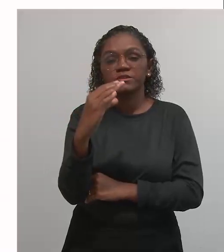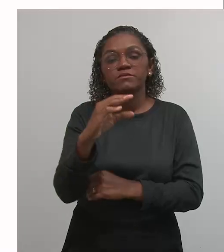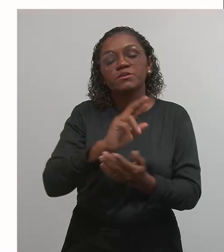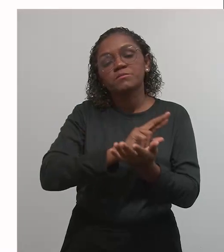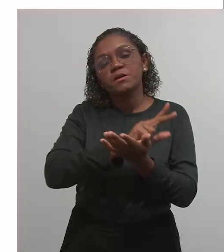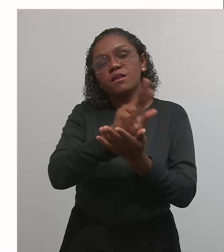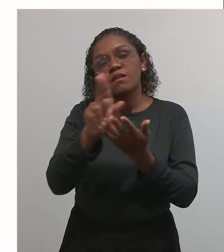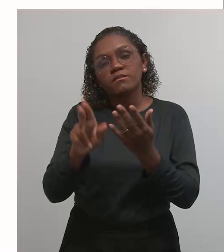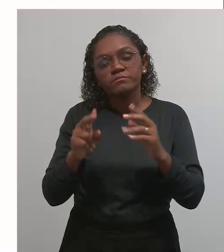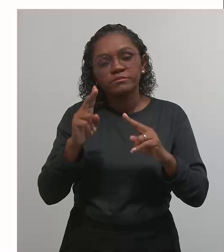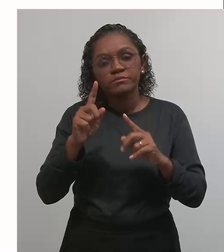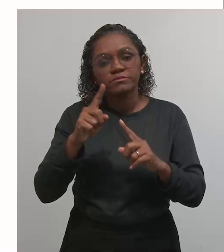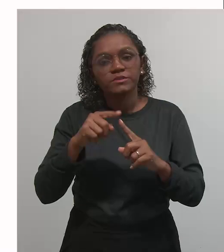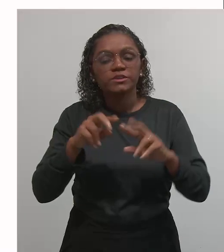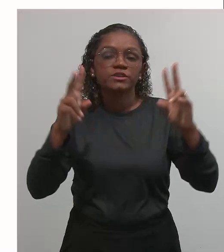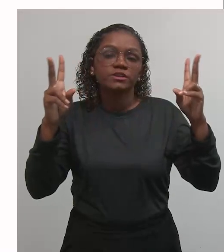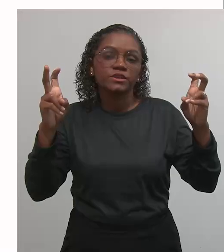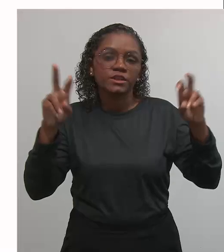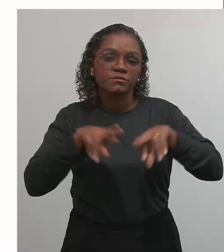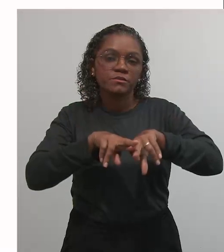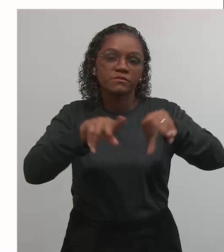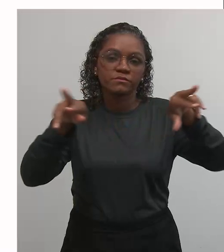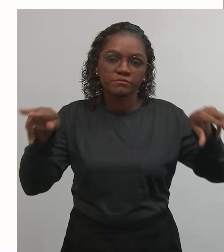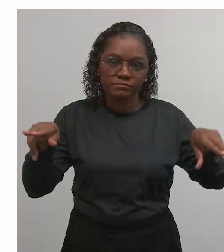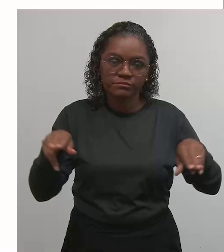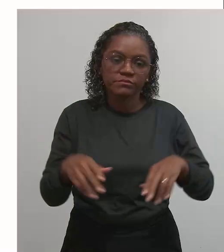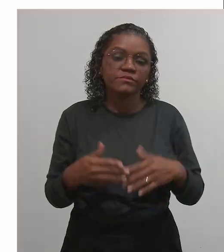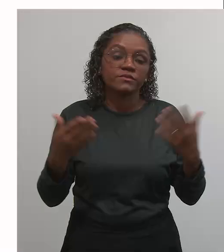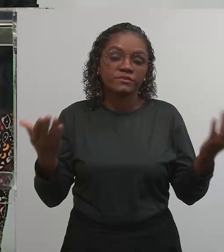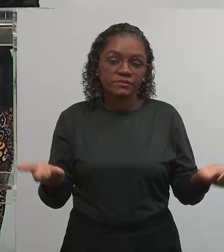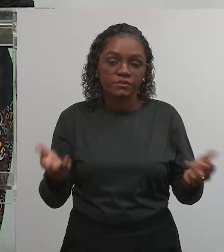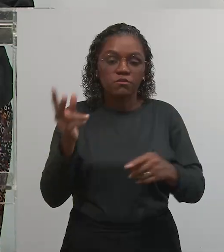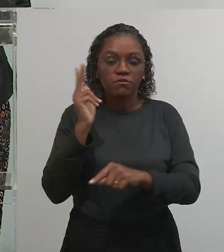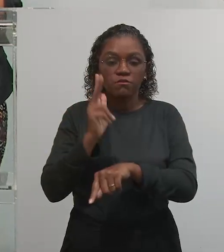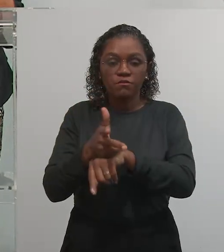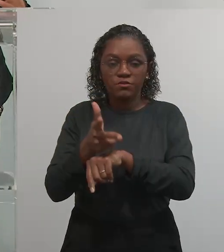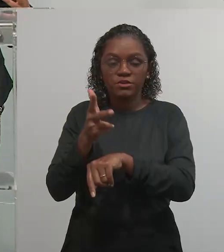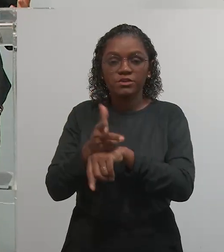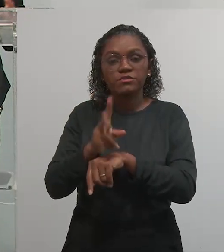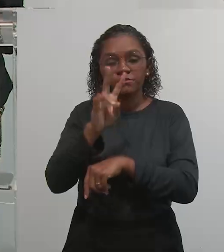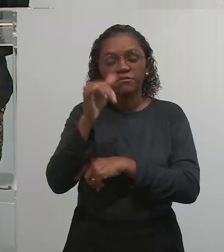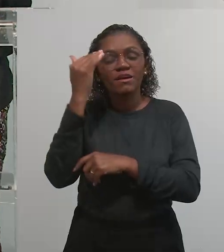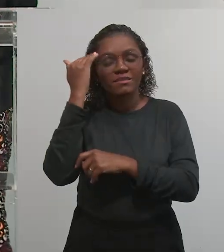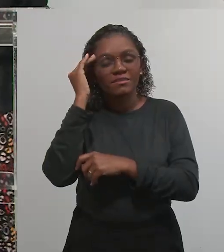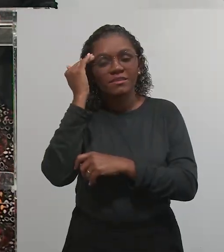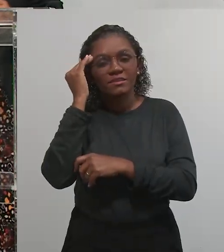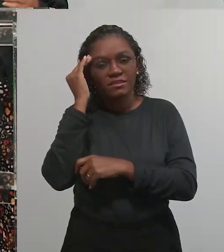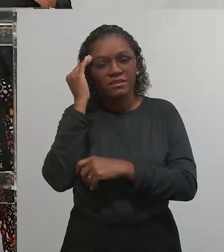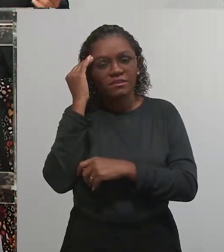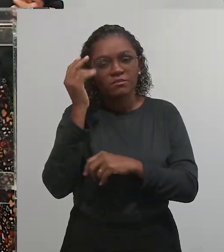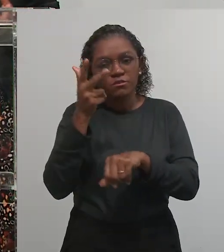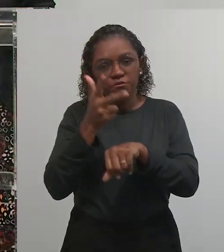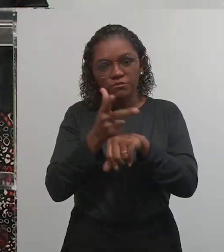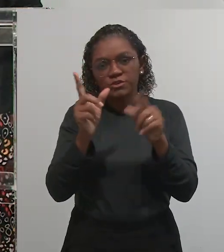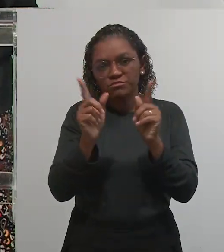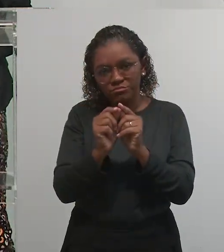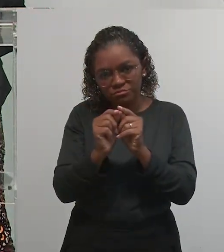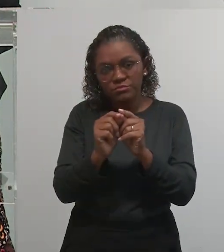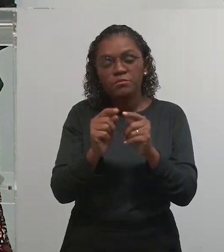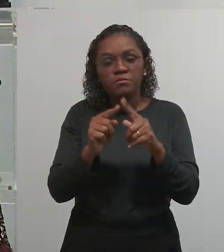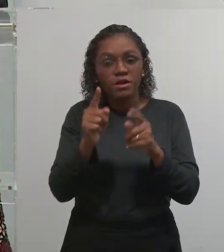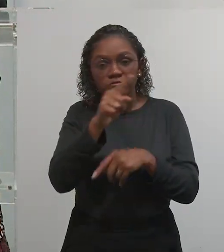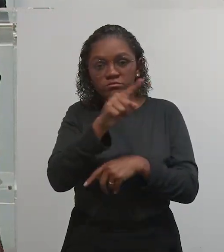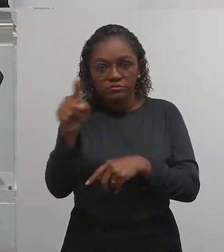outros temas. Então, aí nesse vídeo você vai ver um pouco disso tudo, que é um vídeo relativamente curto, então não deixem de